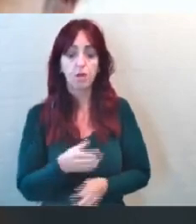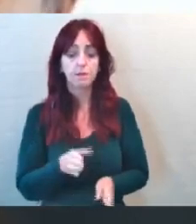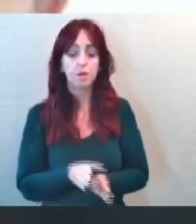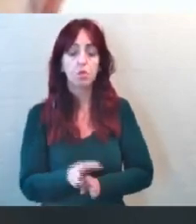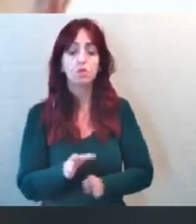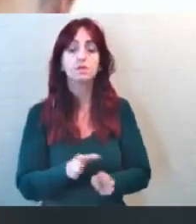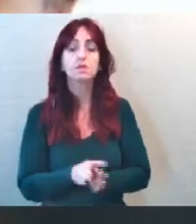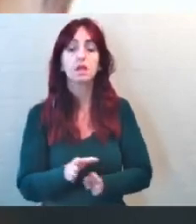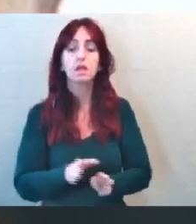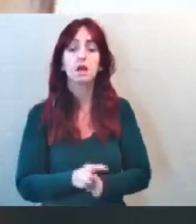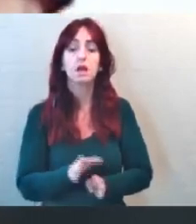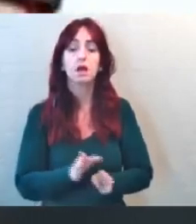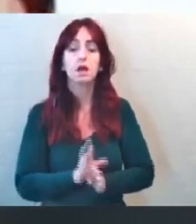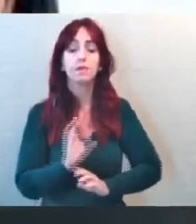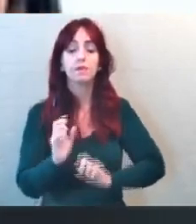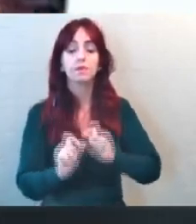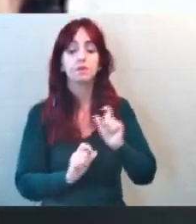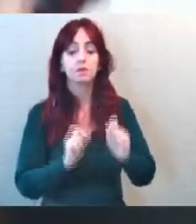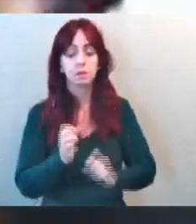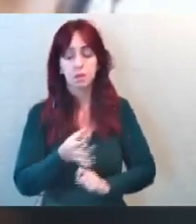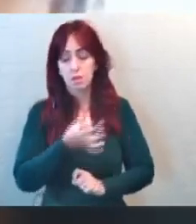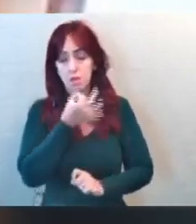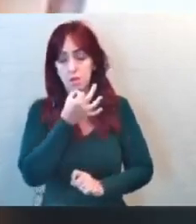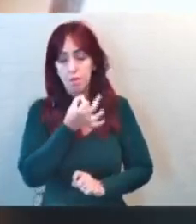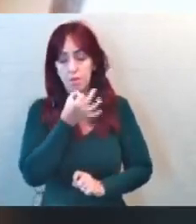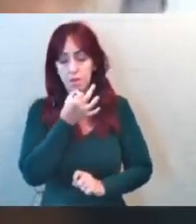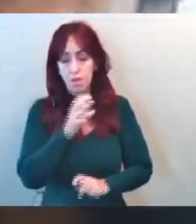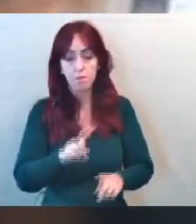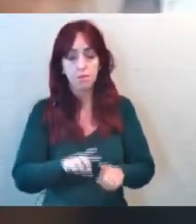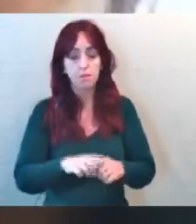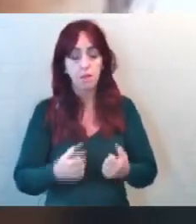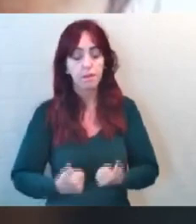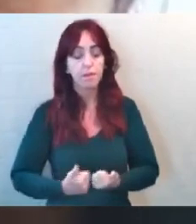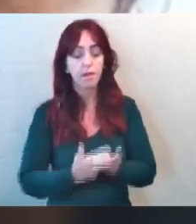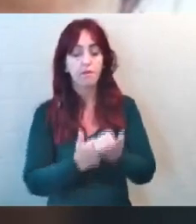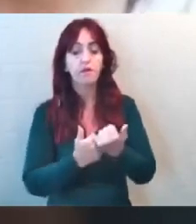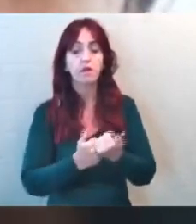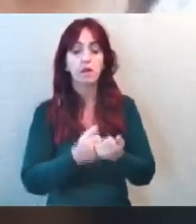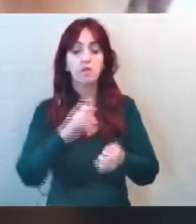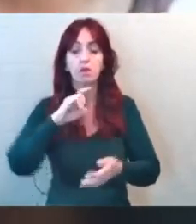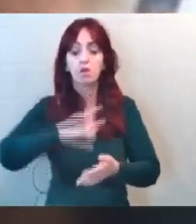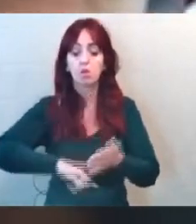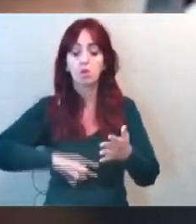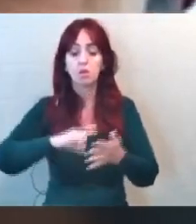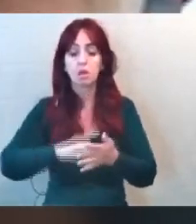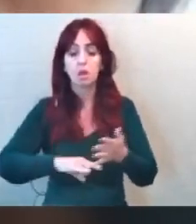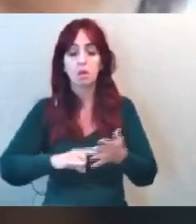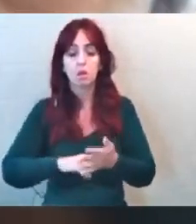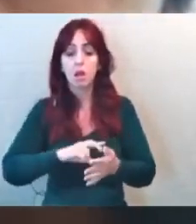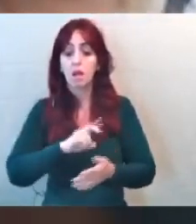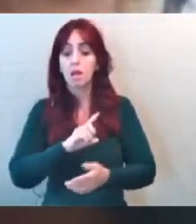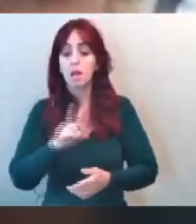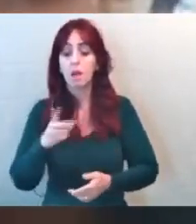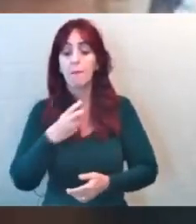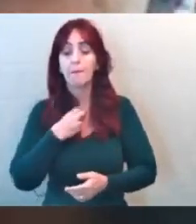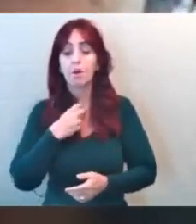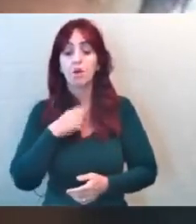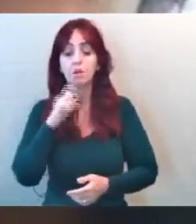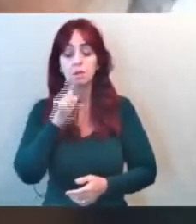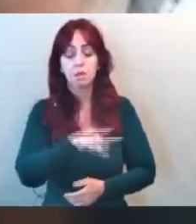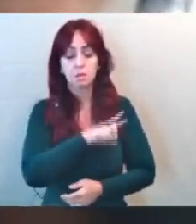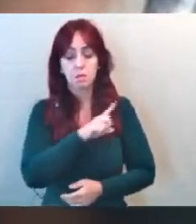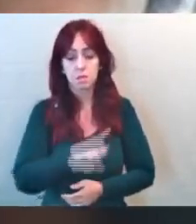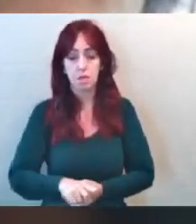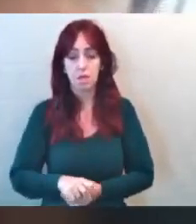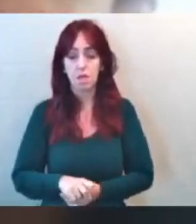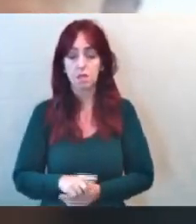Nós aconselhamos, sugerimos e defendemos que o contrato não deve ser simplesmente